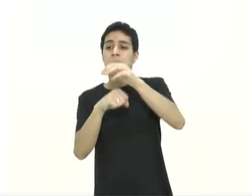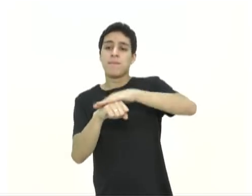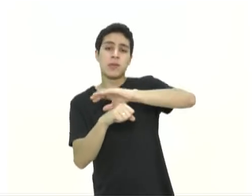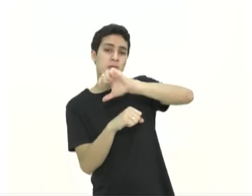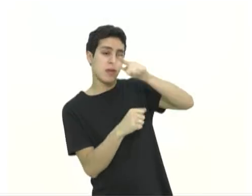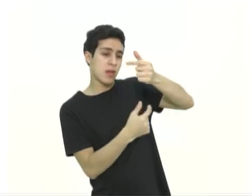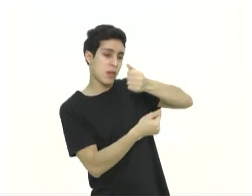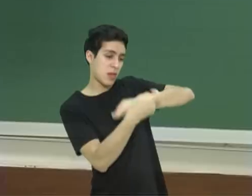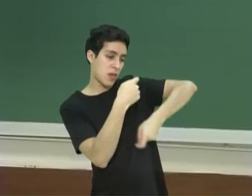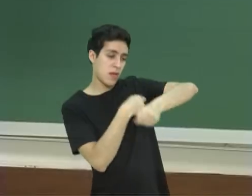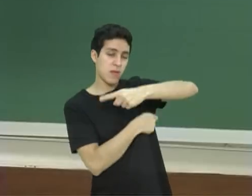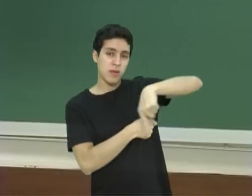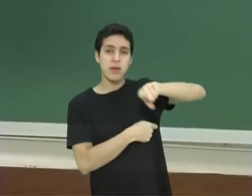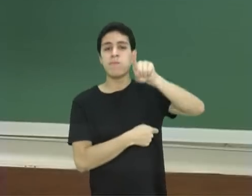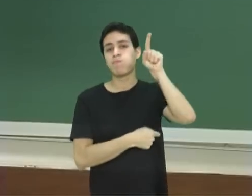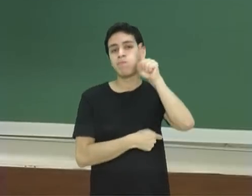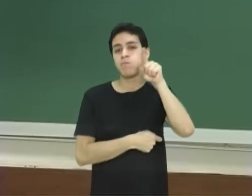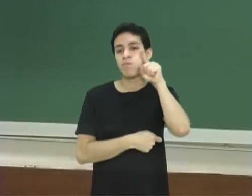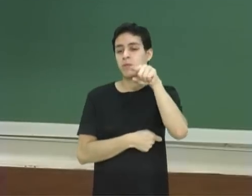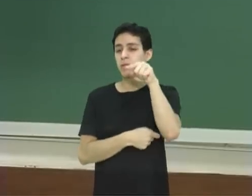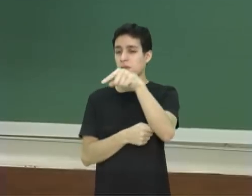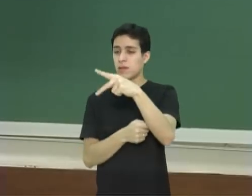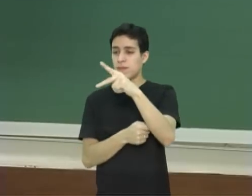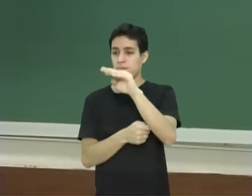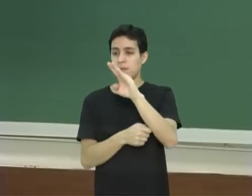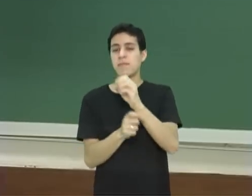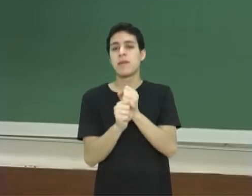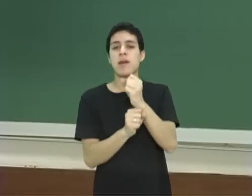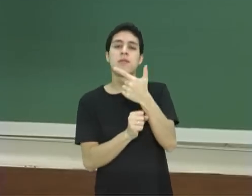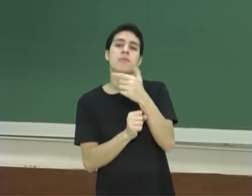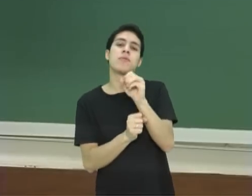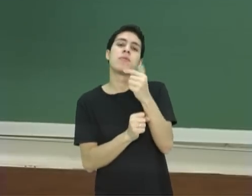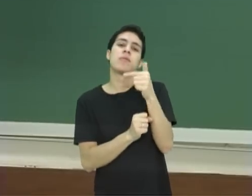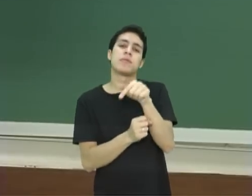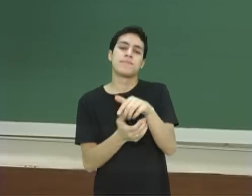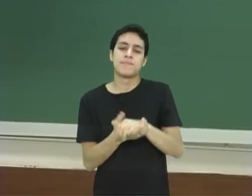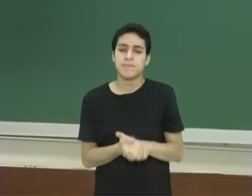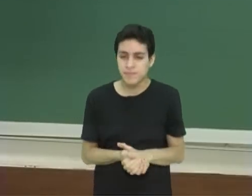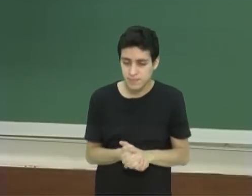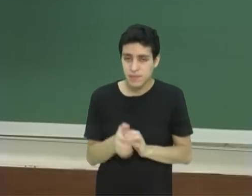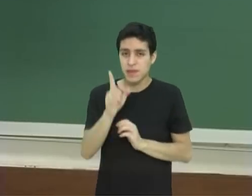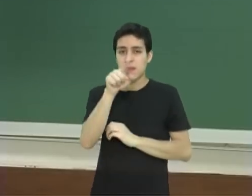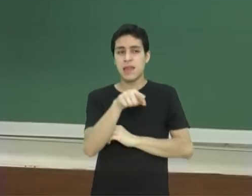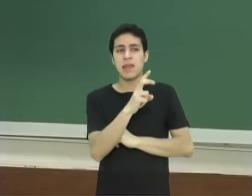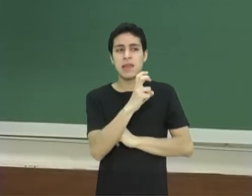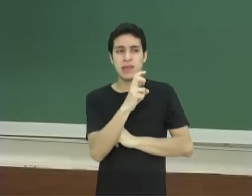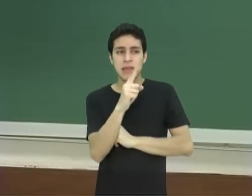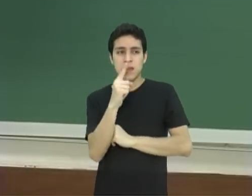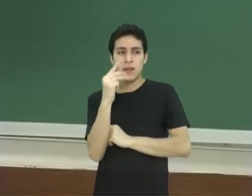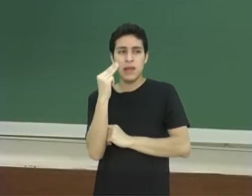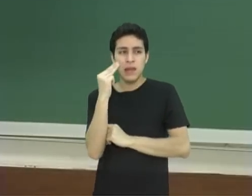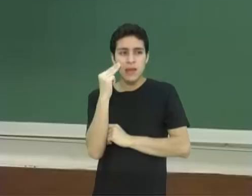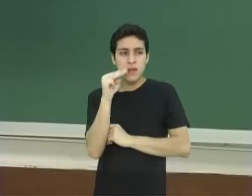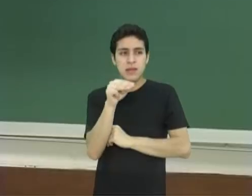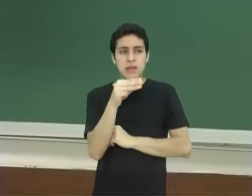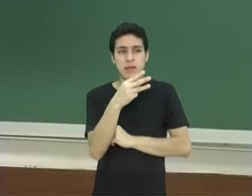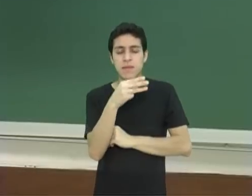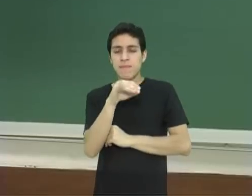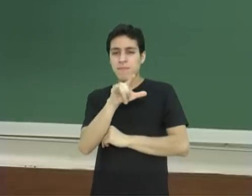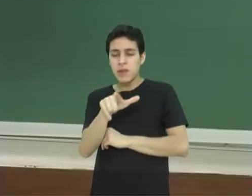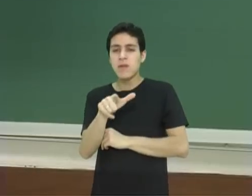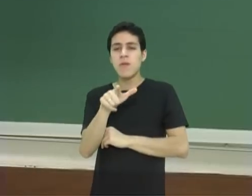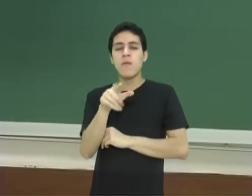Unidos. O PIB da União Europeia foi, em 2017, de 15.300 mil milhões